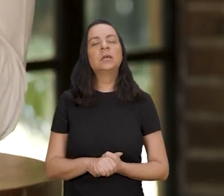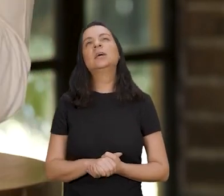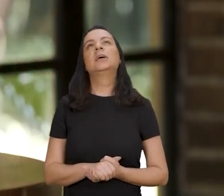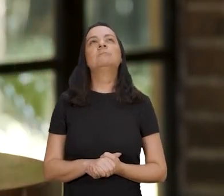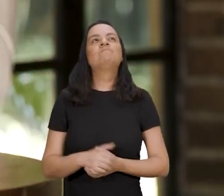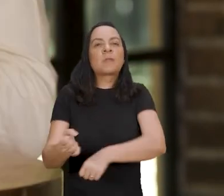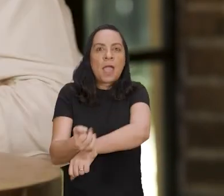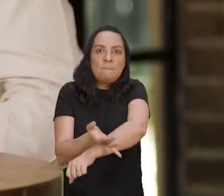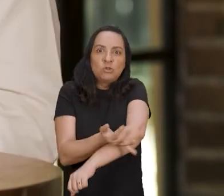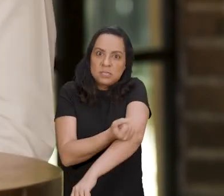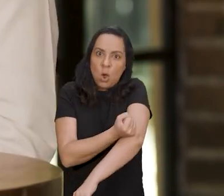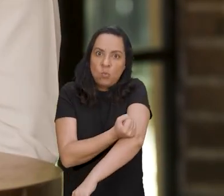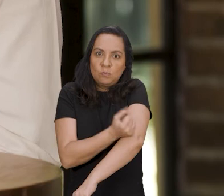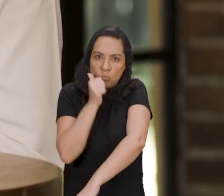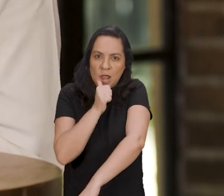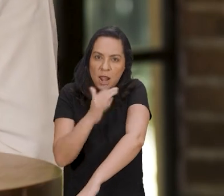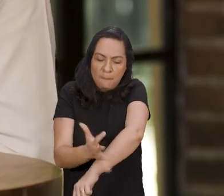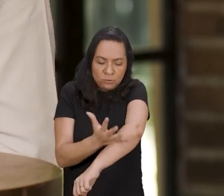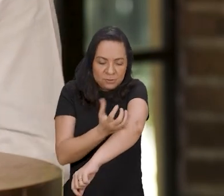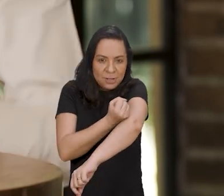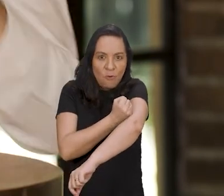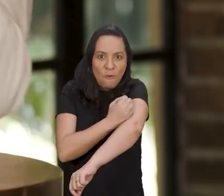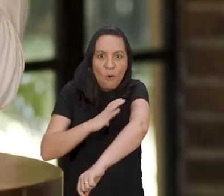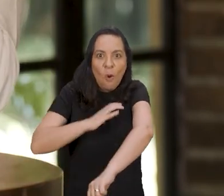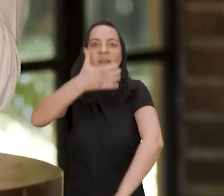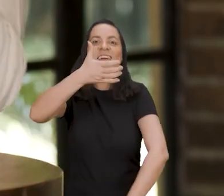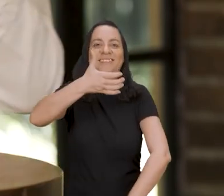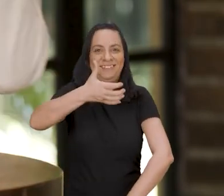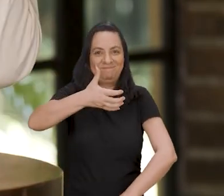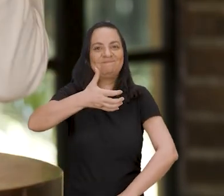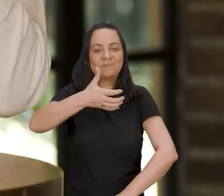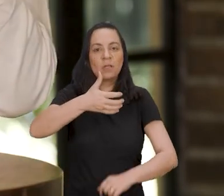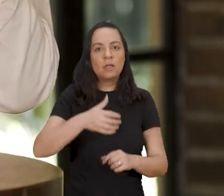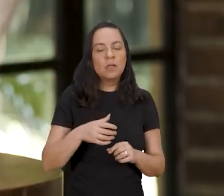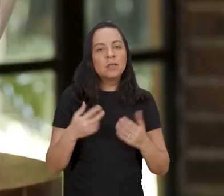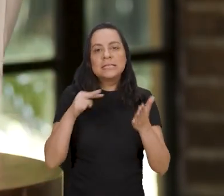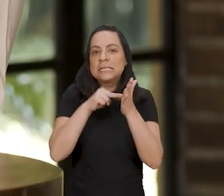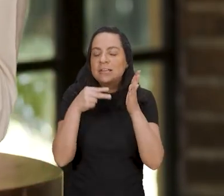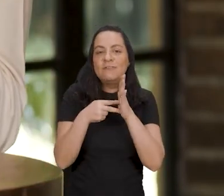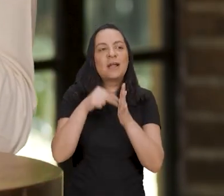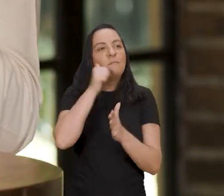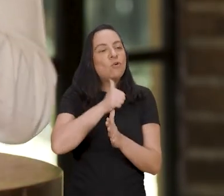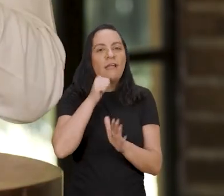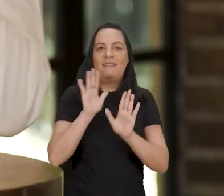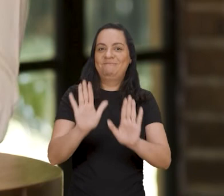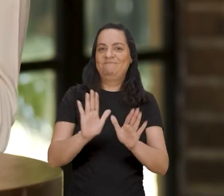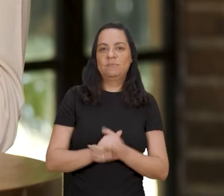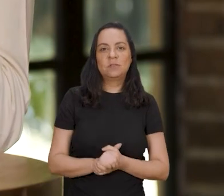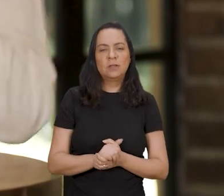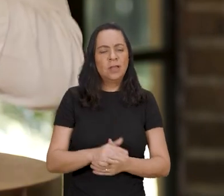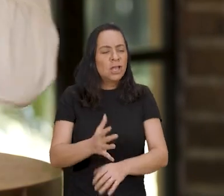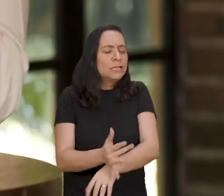uma vulnerabilidade destemida, né? Eu acho que isso representa muito bem o que é a mulher, ao mesmo